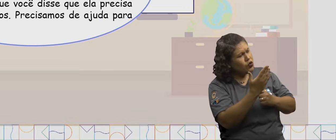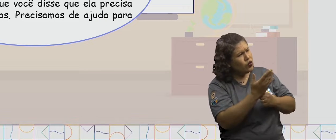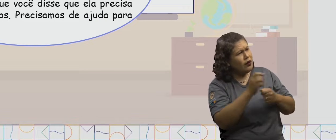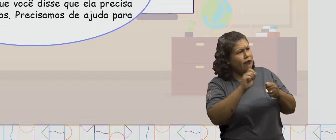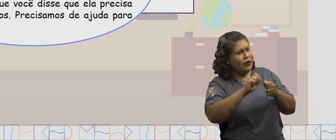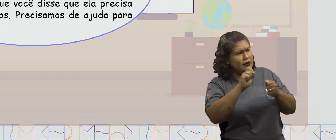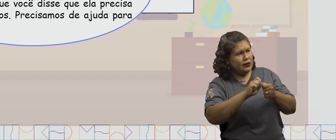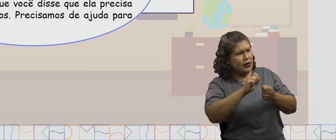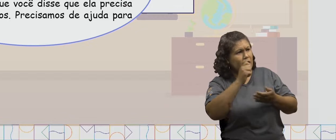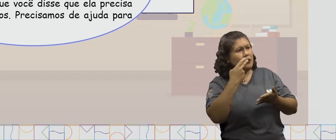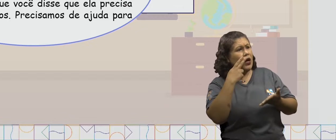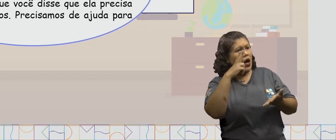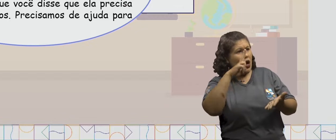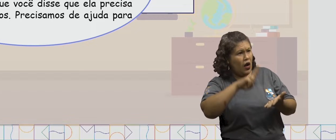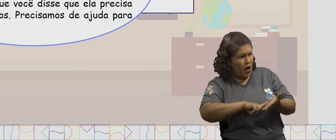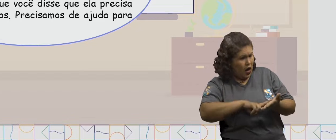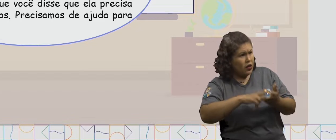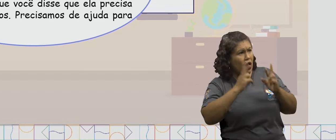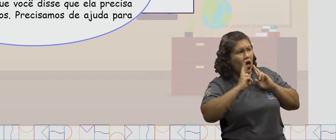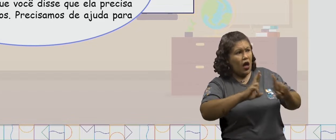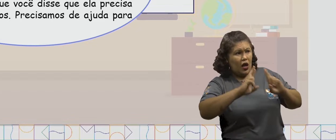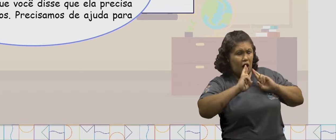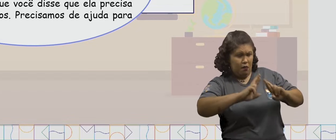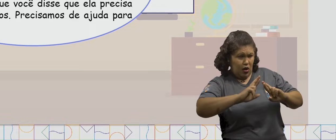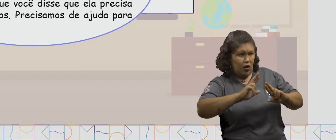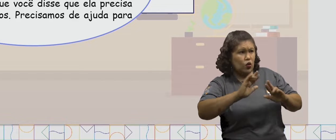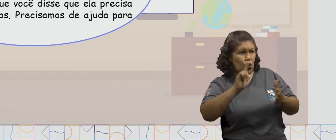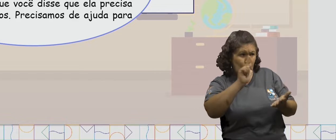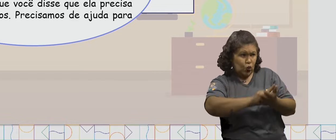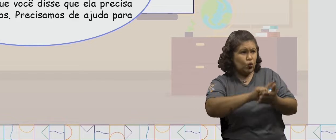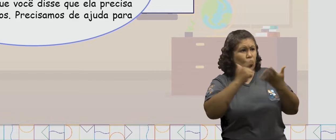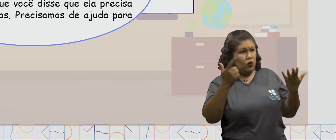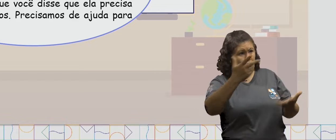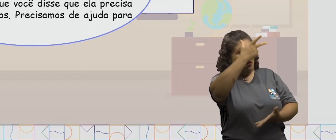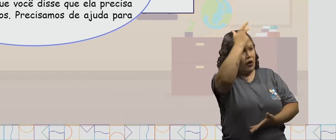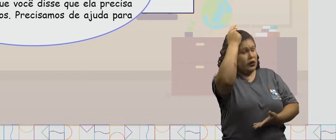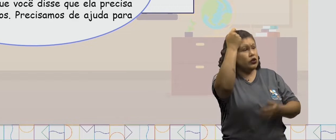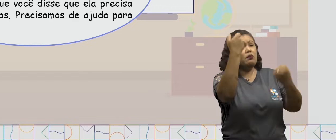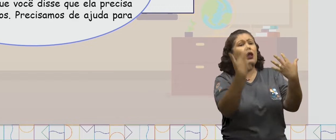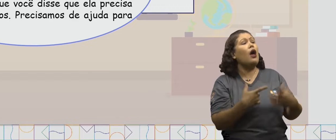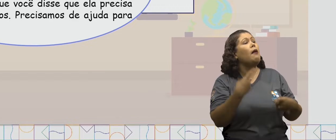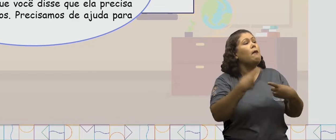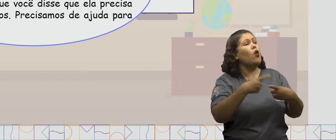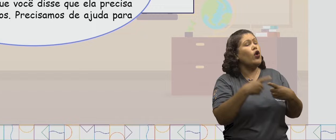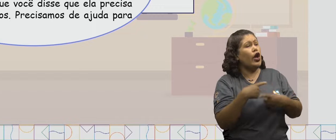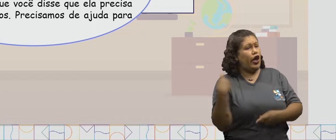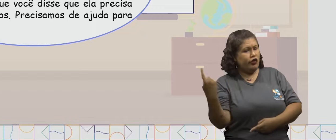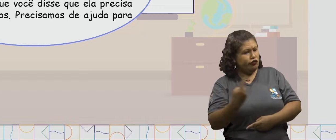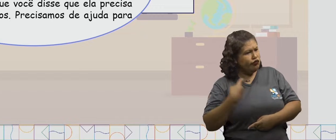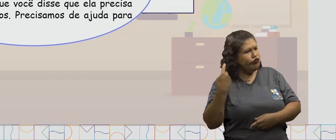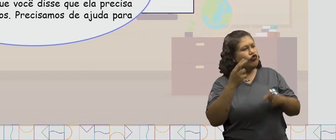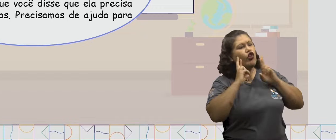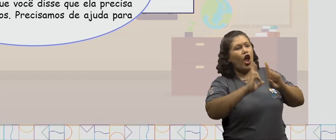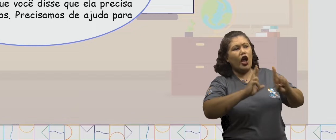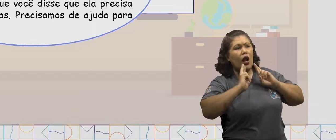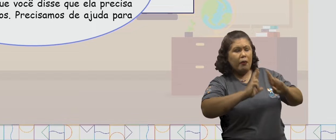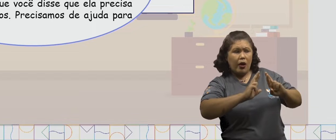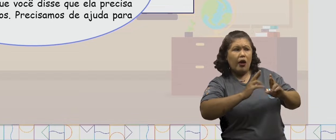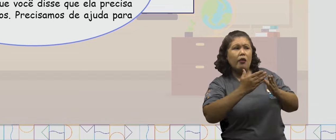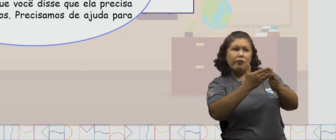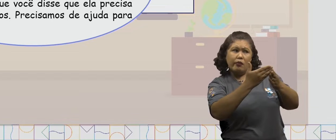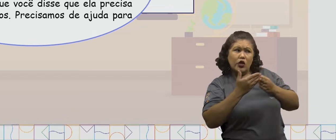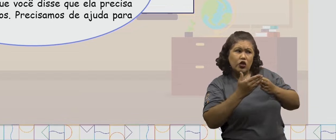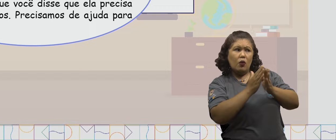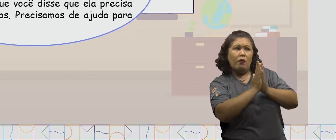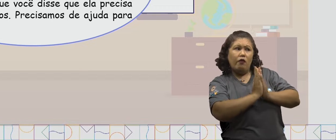ajudar a produzir uma carta de reclamação para o Jornal Aricional, explicando o motivo da nossa reclamação e